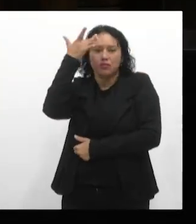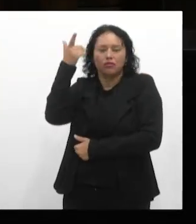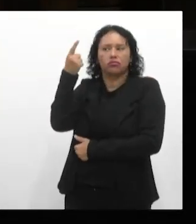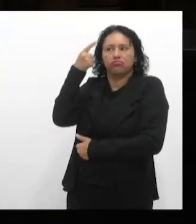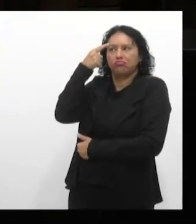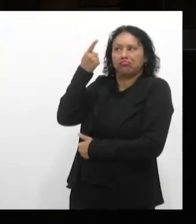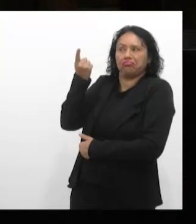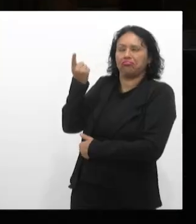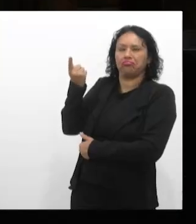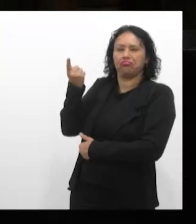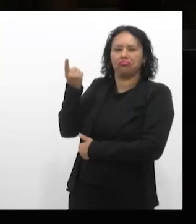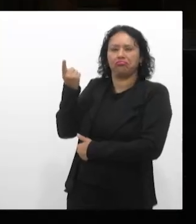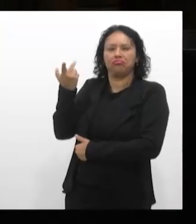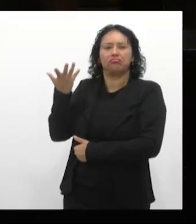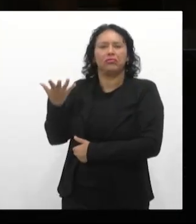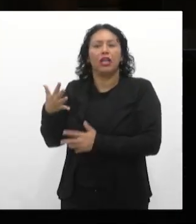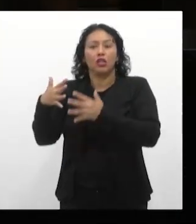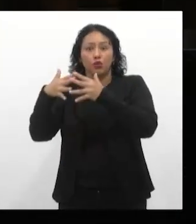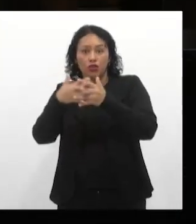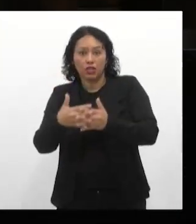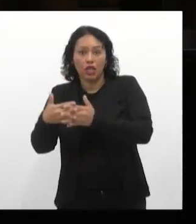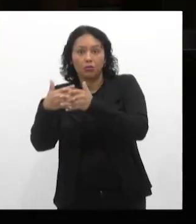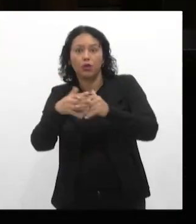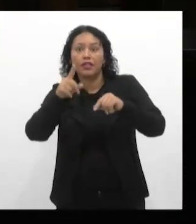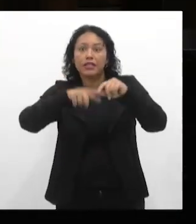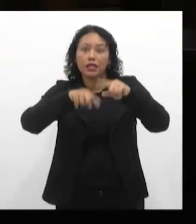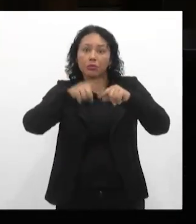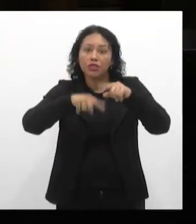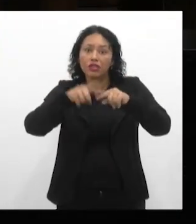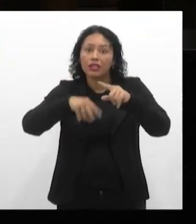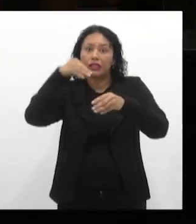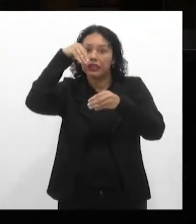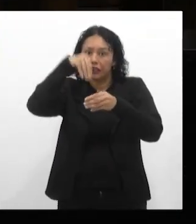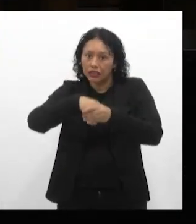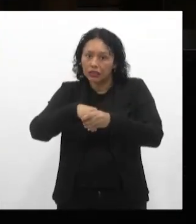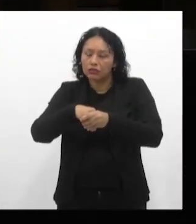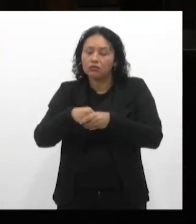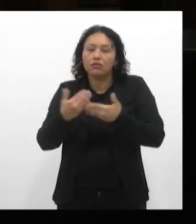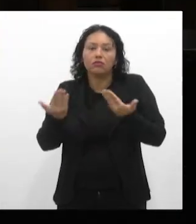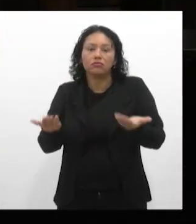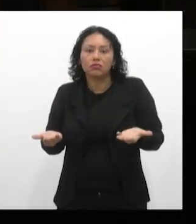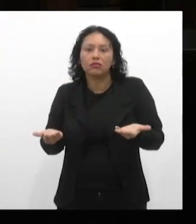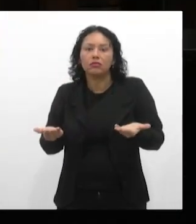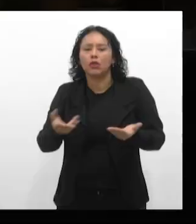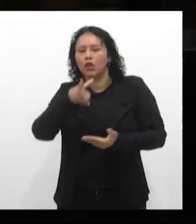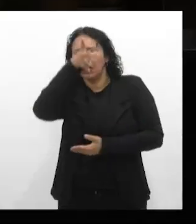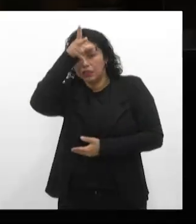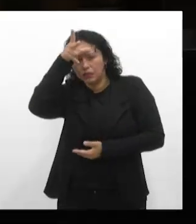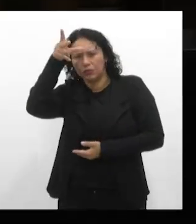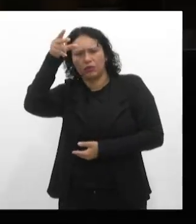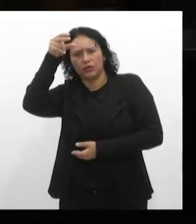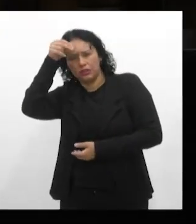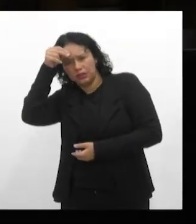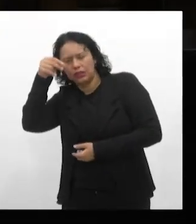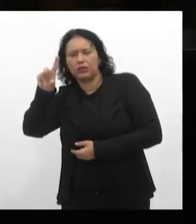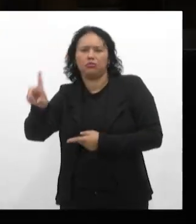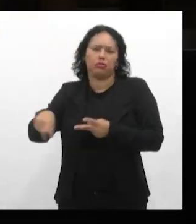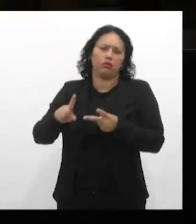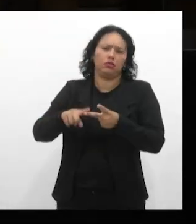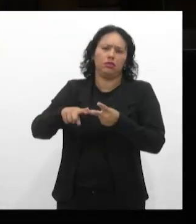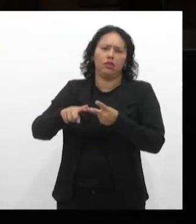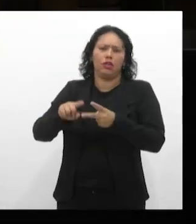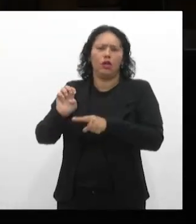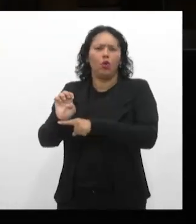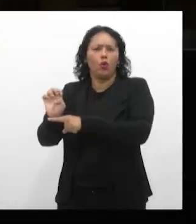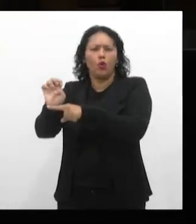que essas cargas que os caminhões carregam, não é? Entre municípios e para outros